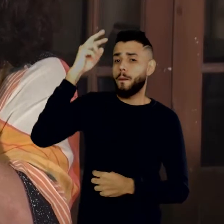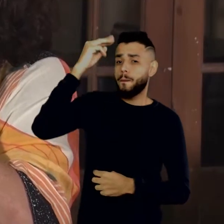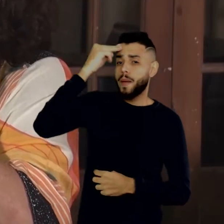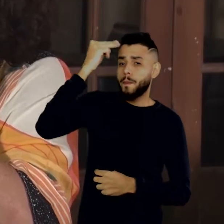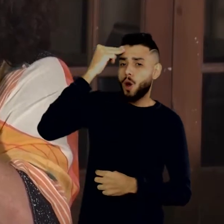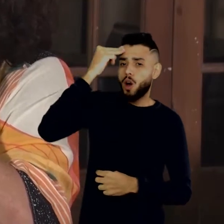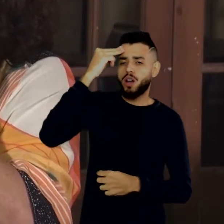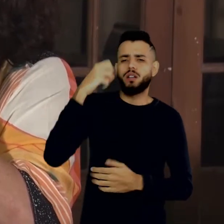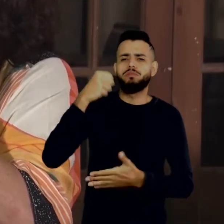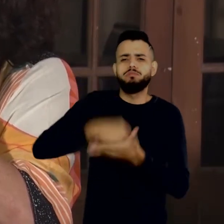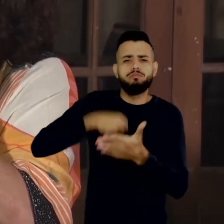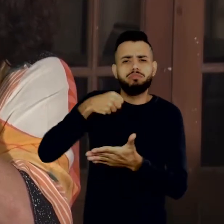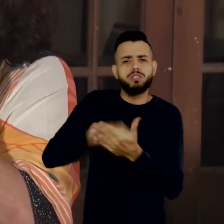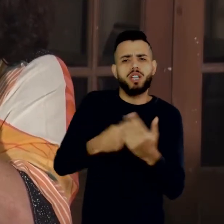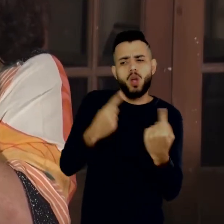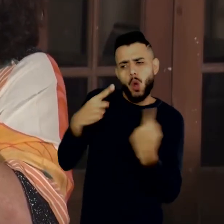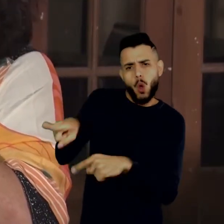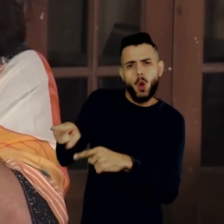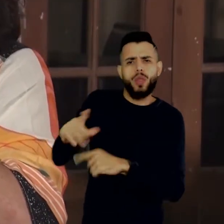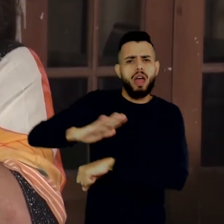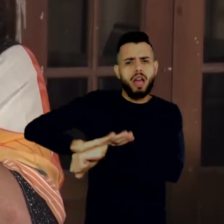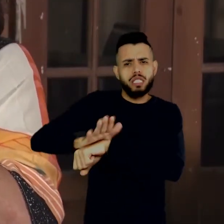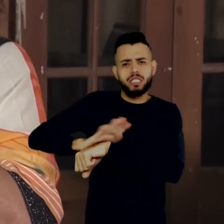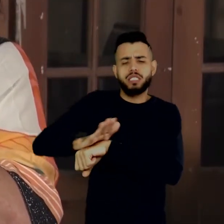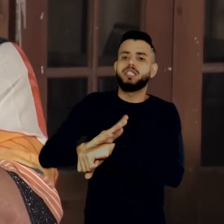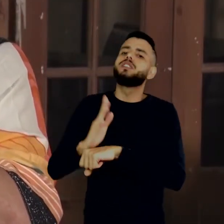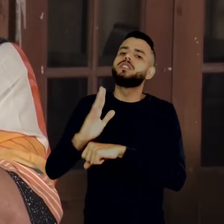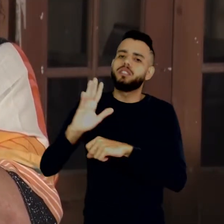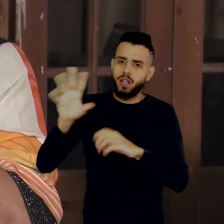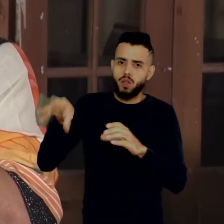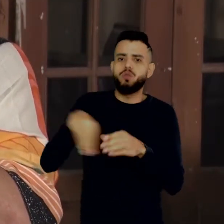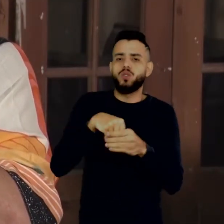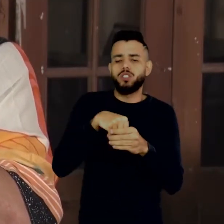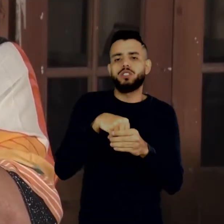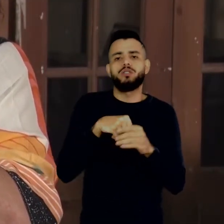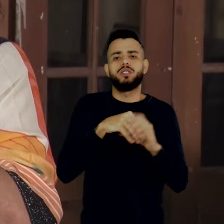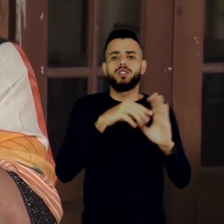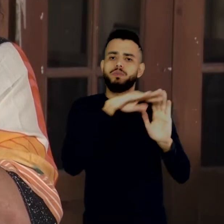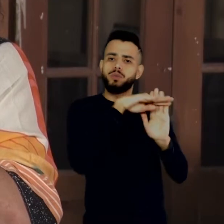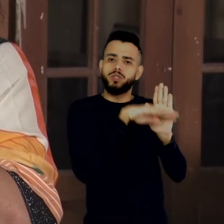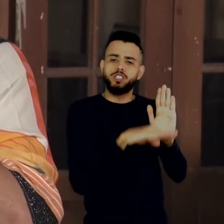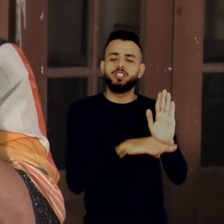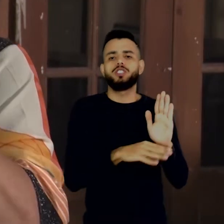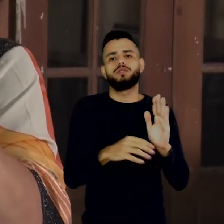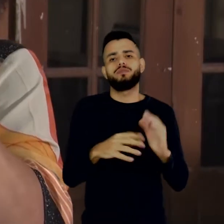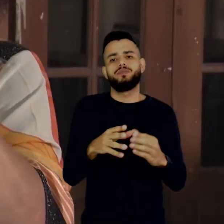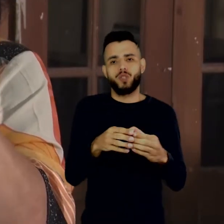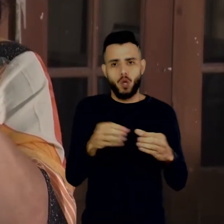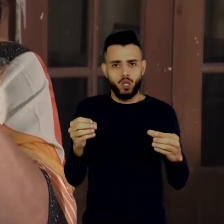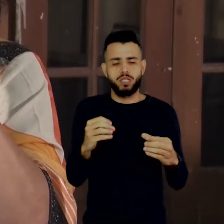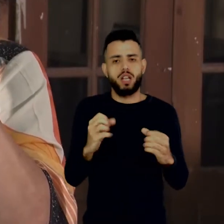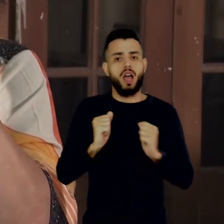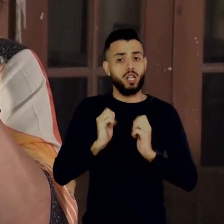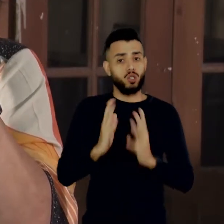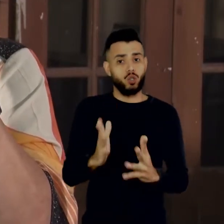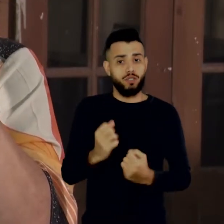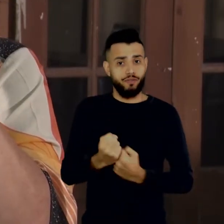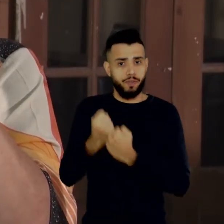política antirracista que está na origem das políticas de ação afirmativa, né? Então, embora ontem aqui tenha